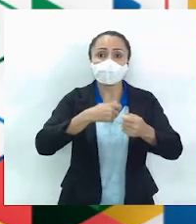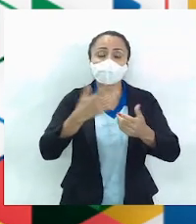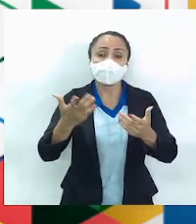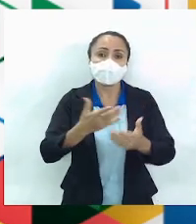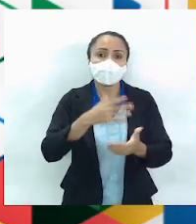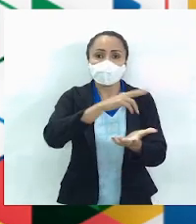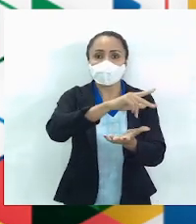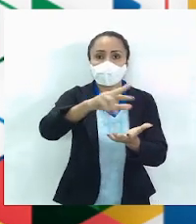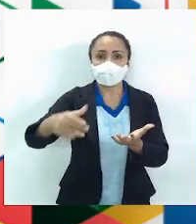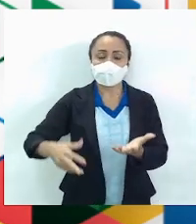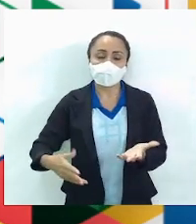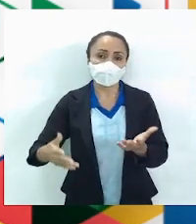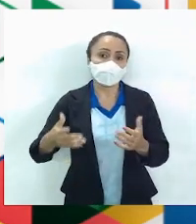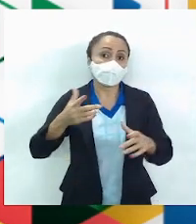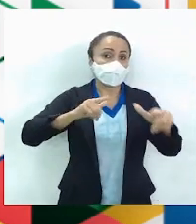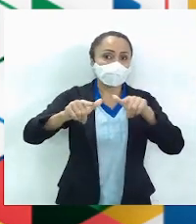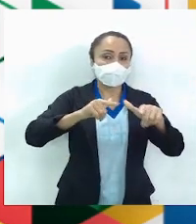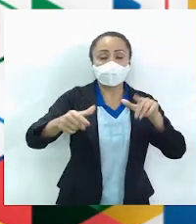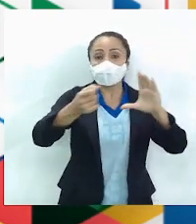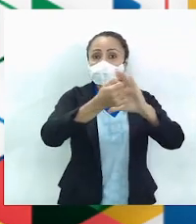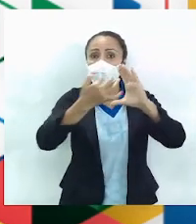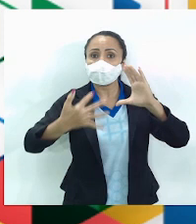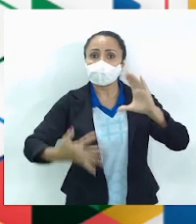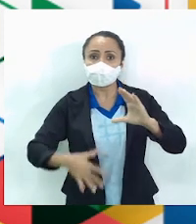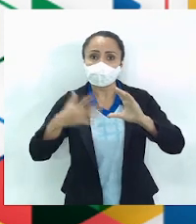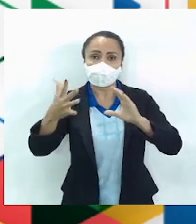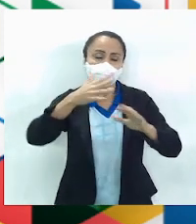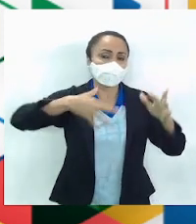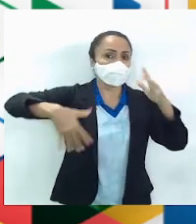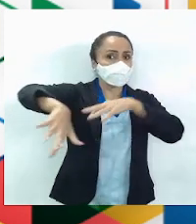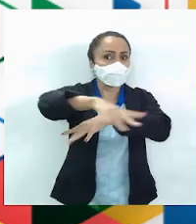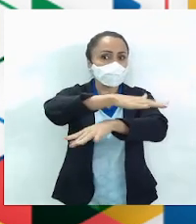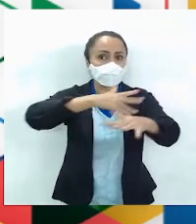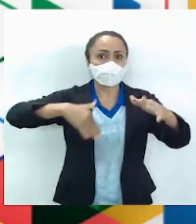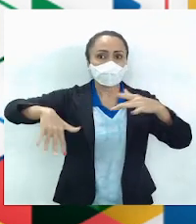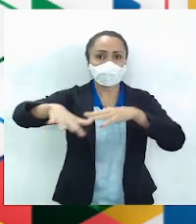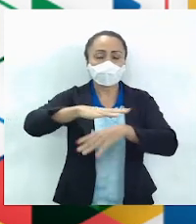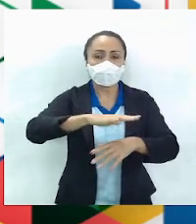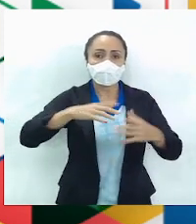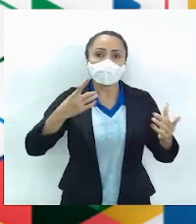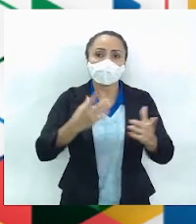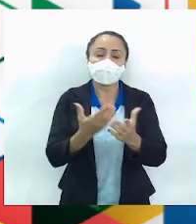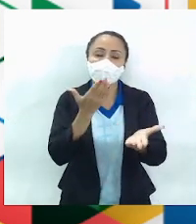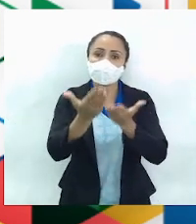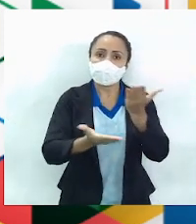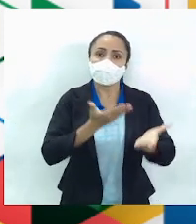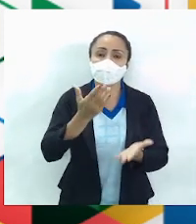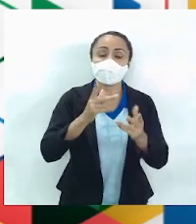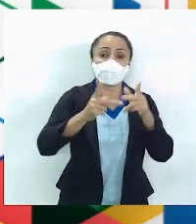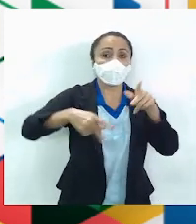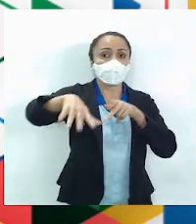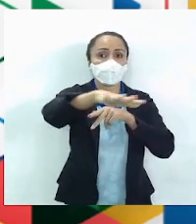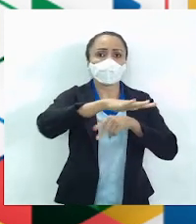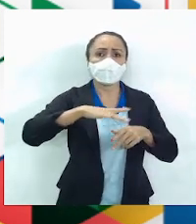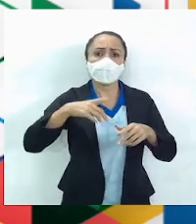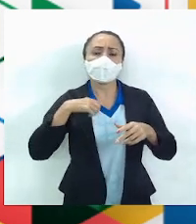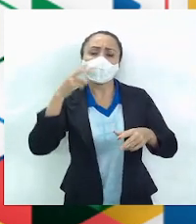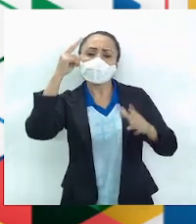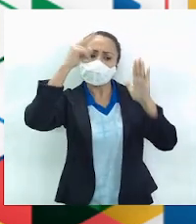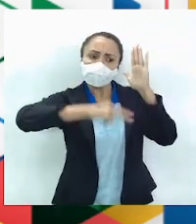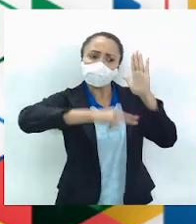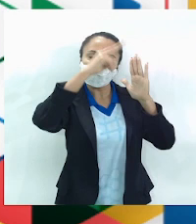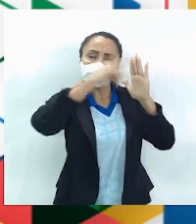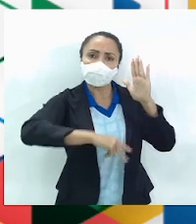envolve diversas atividades da característica dos centros urbanos, como a afinidade de serviços para a população. Com base na leitura